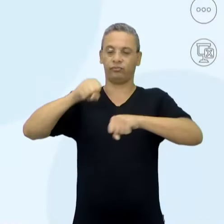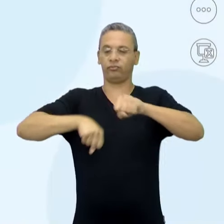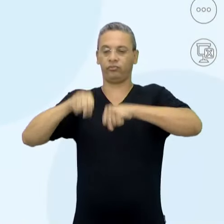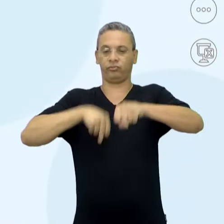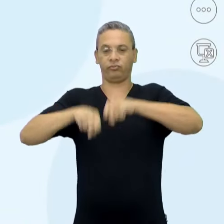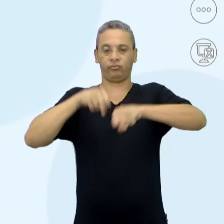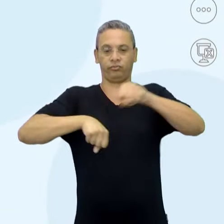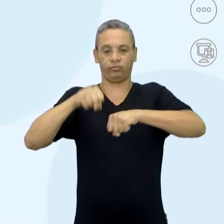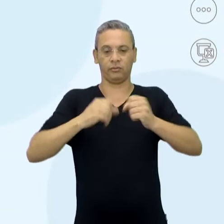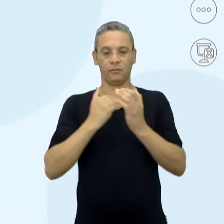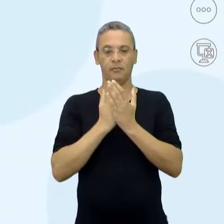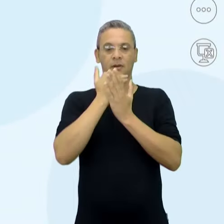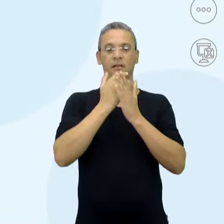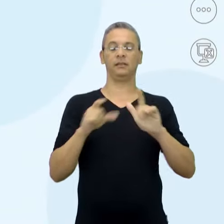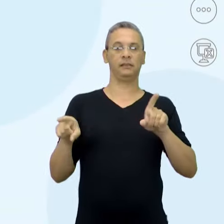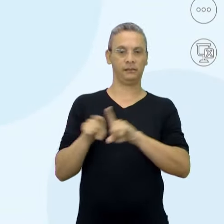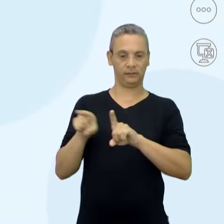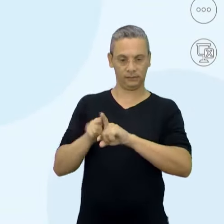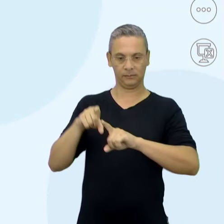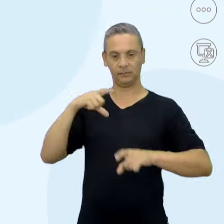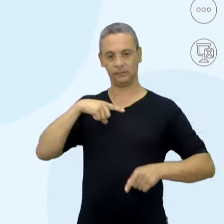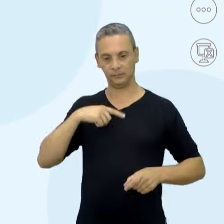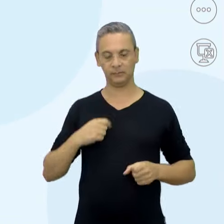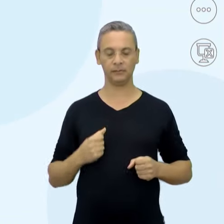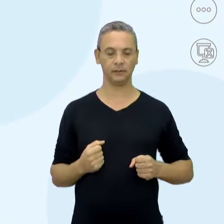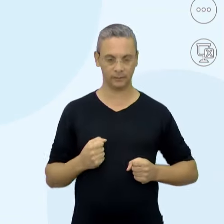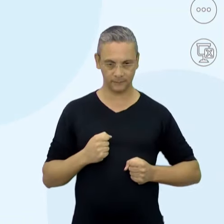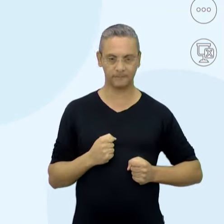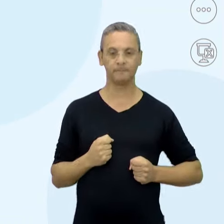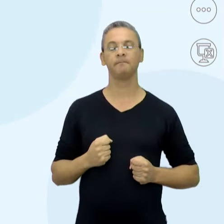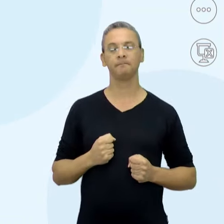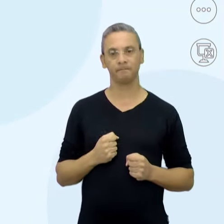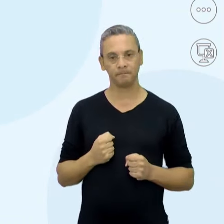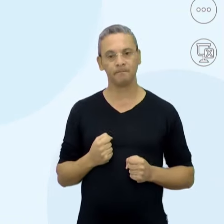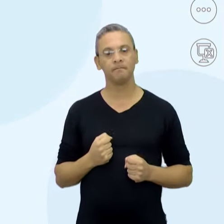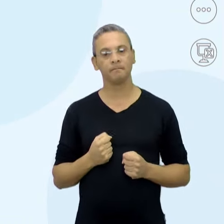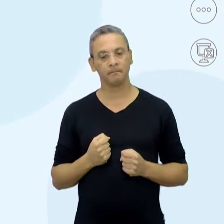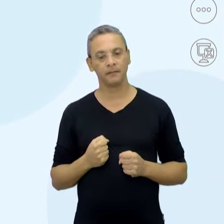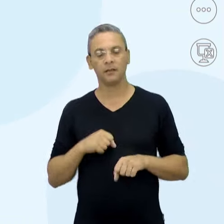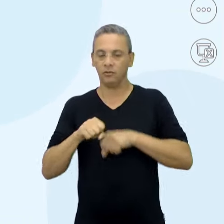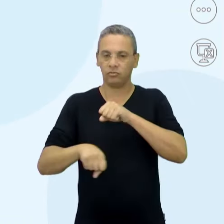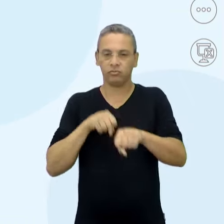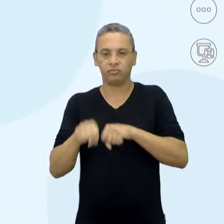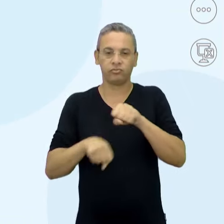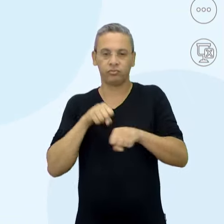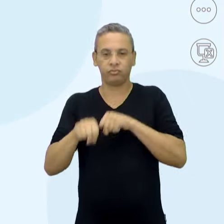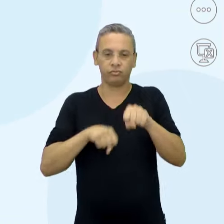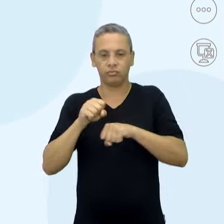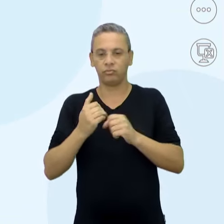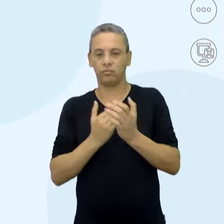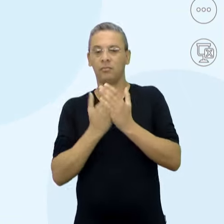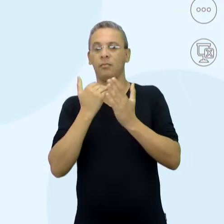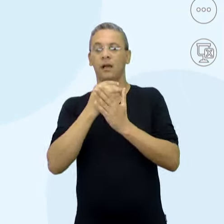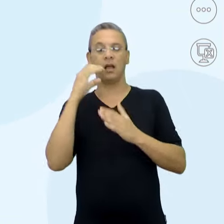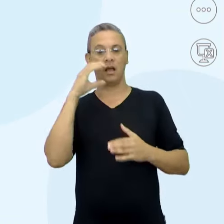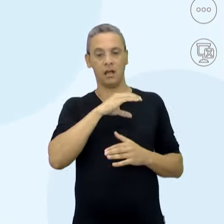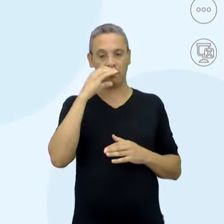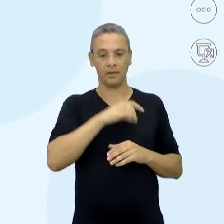ó, aumentar aqui a velocidade da bicicleta com esse sisteminha. Ele vai pedalar aqui com mais velocidade e